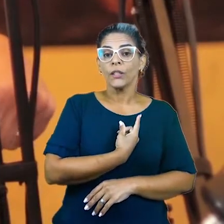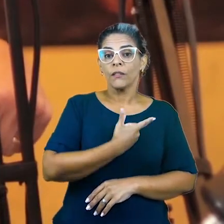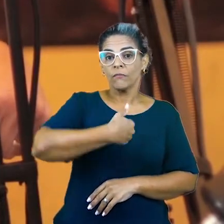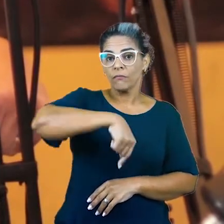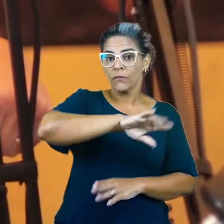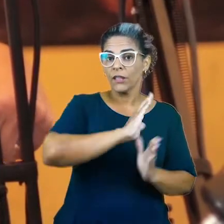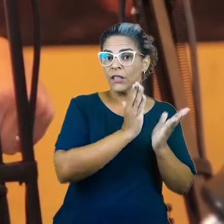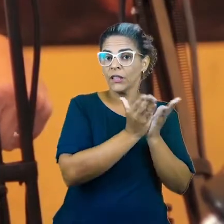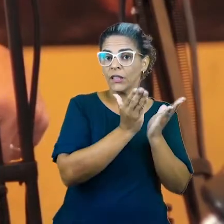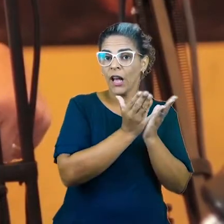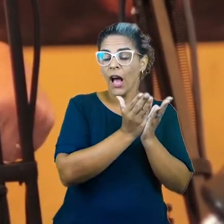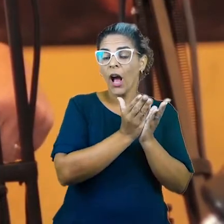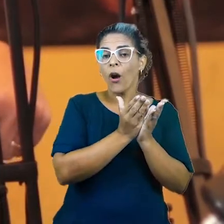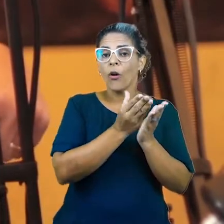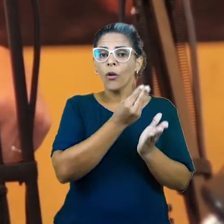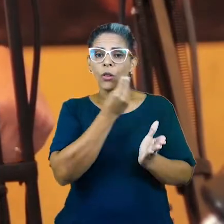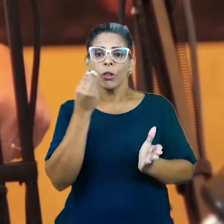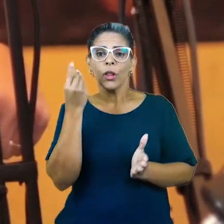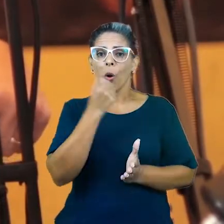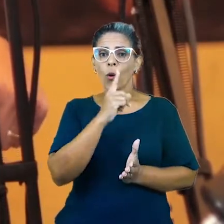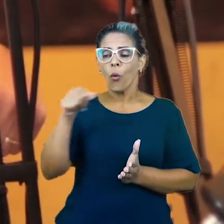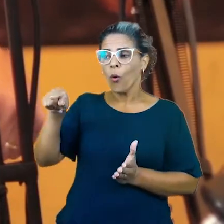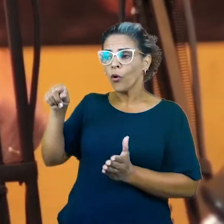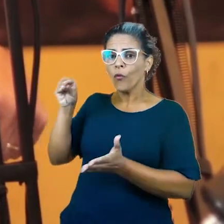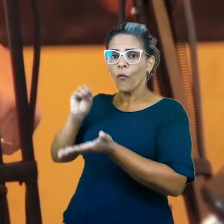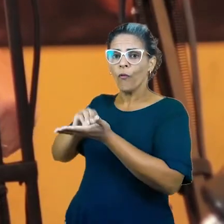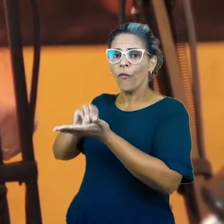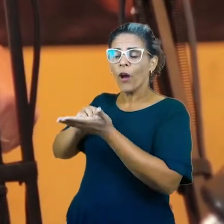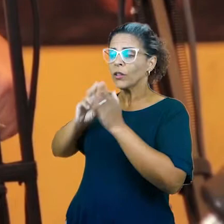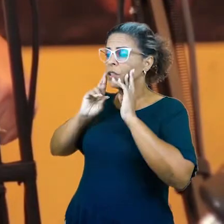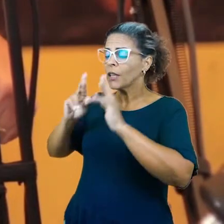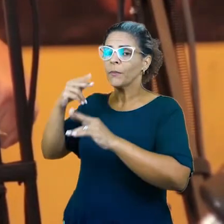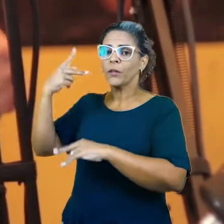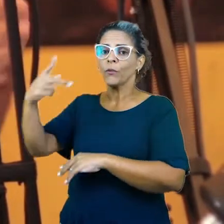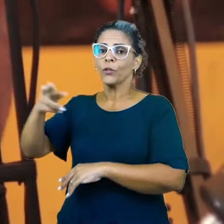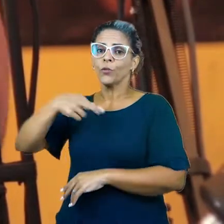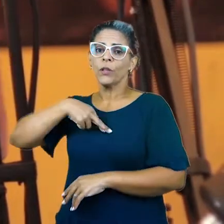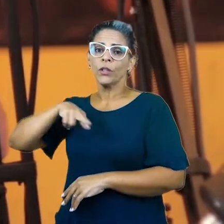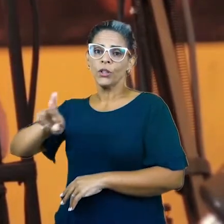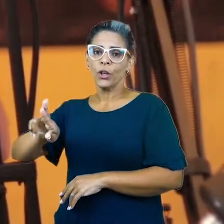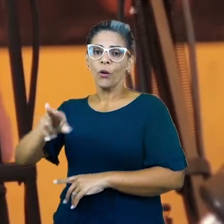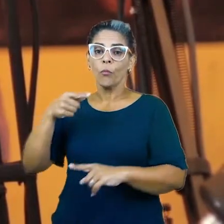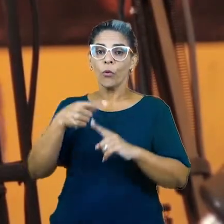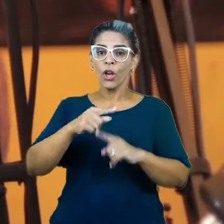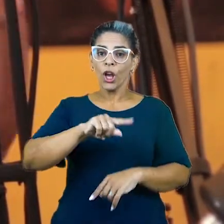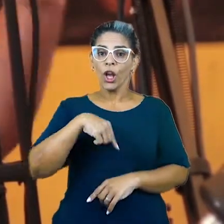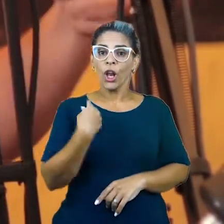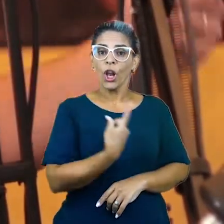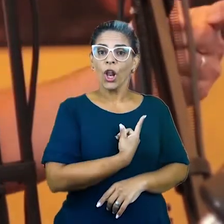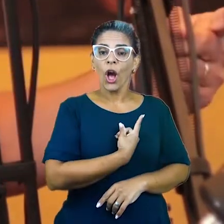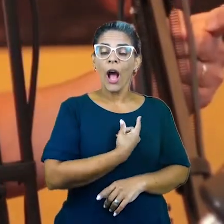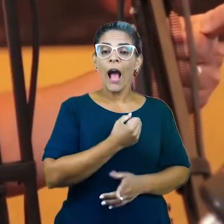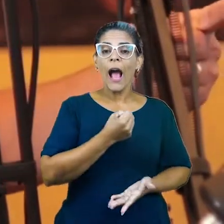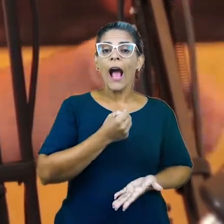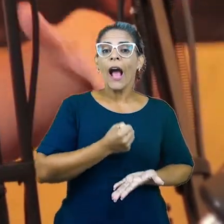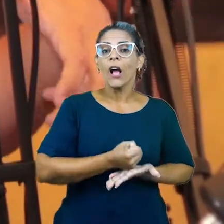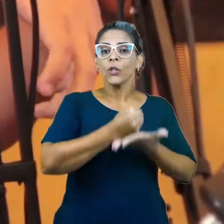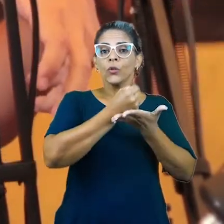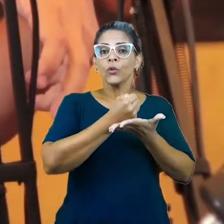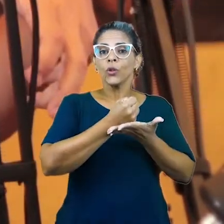experiência religiosa é violada, é desrespeitada, é violentada, é atacada. Por quê? Porque nós ajudamos na